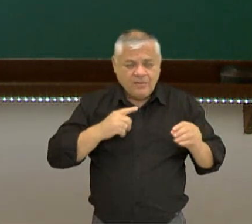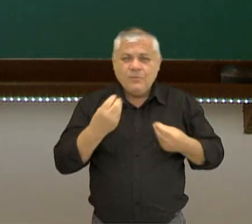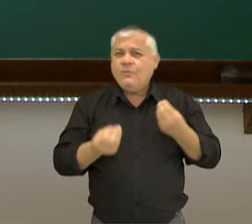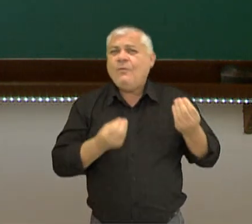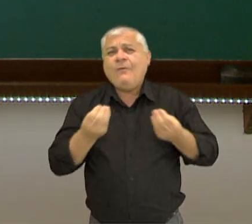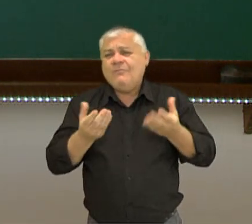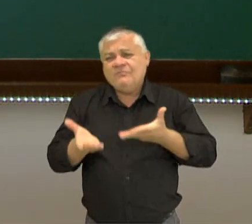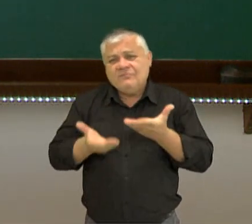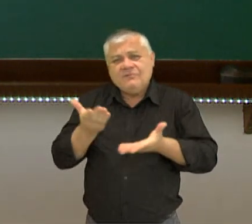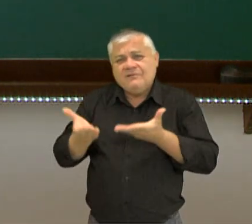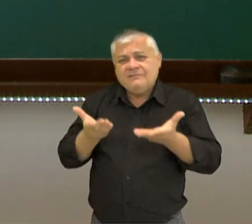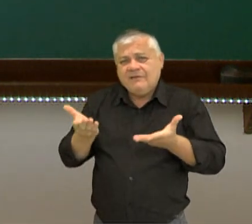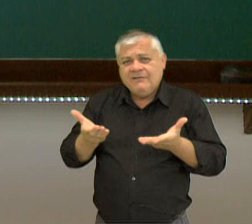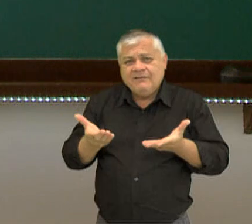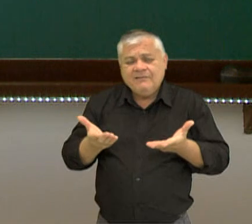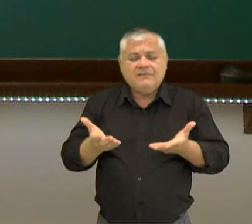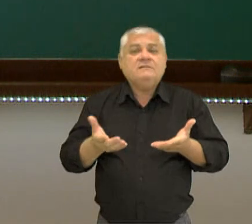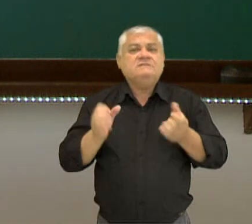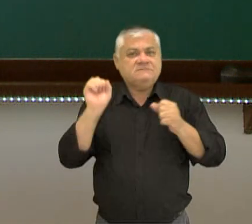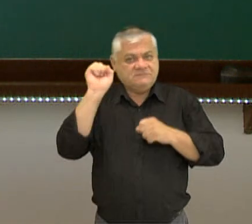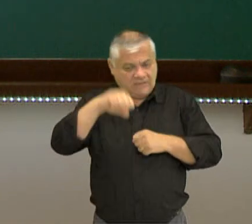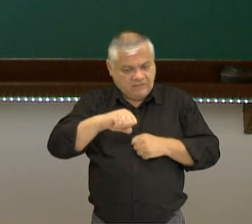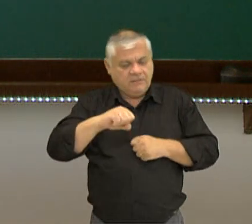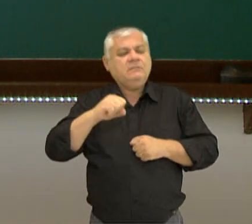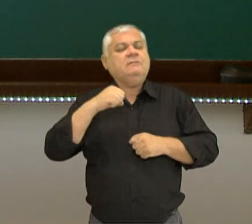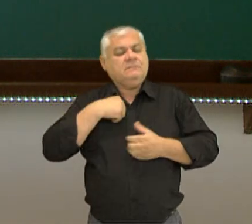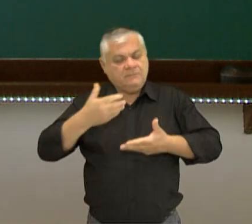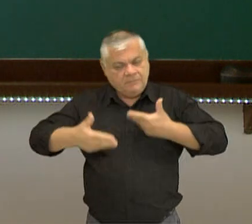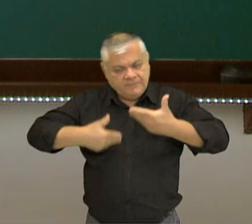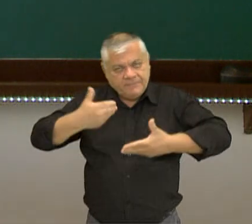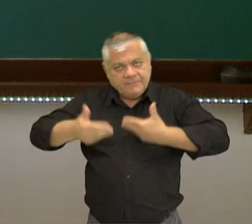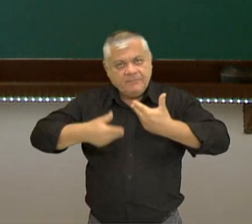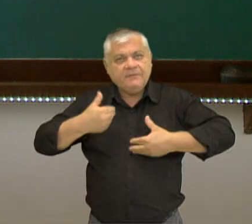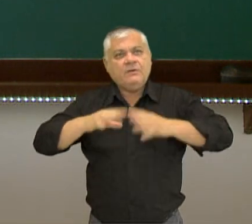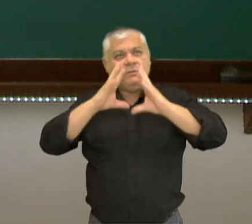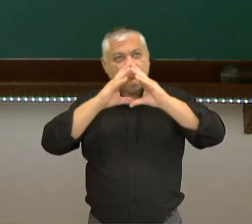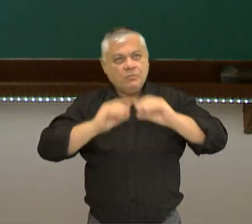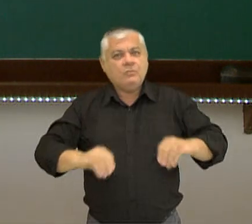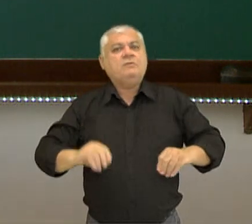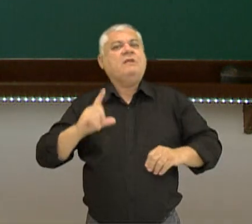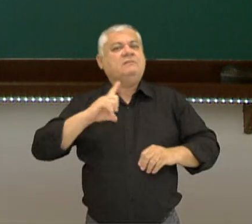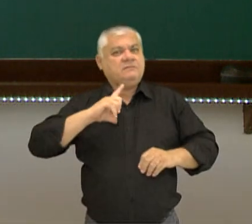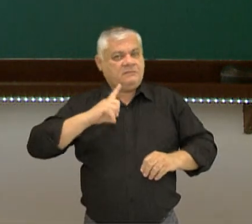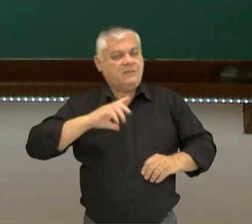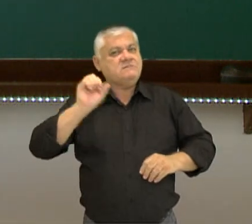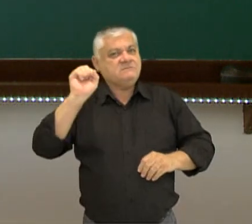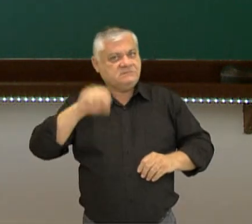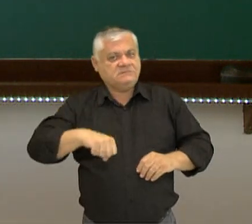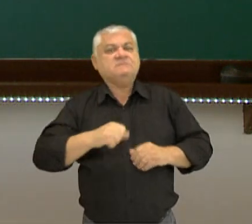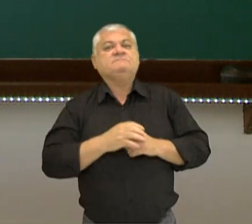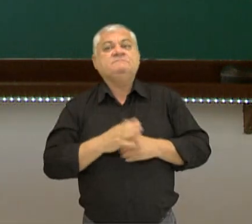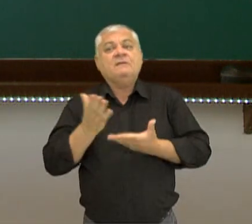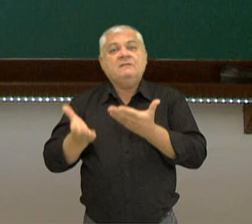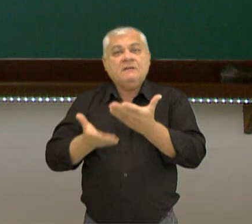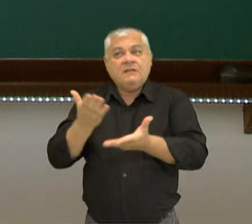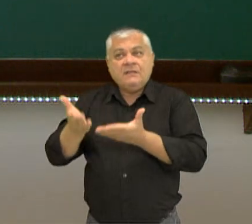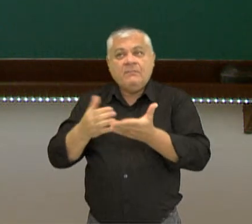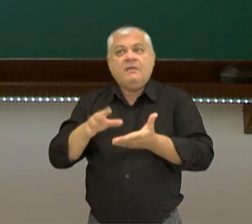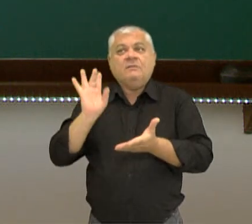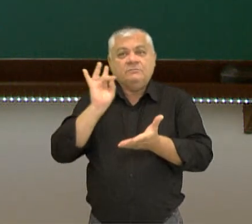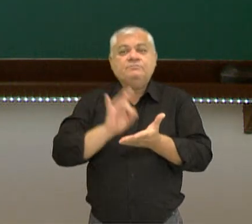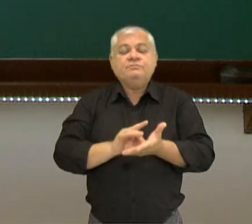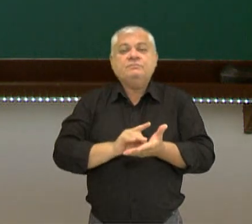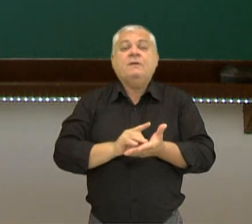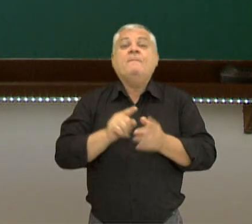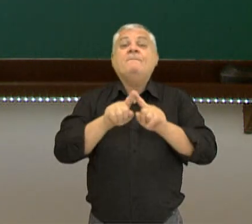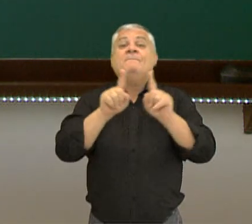seria o tratamento? Então sim, tem cura, tá? Para essa doença, o tratamento existe